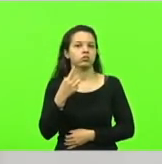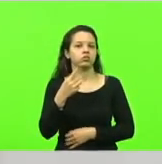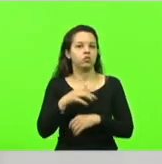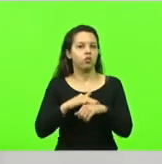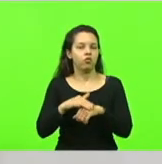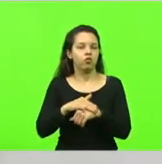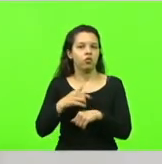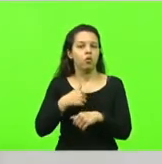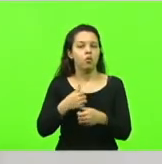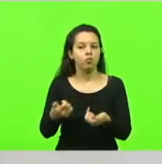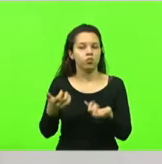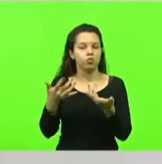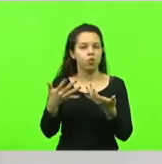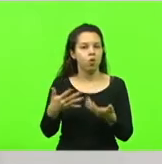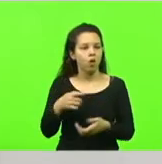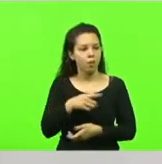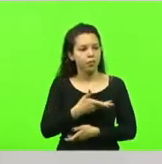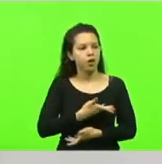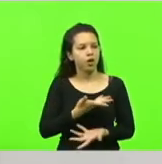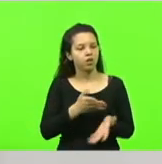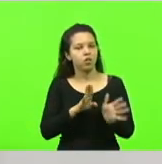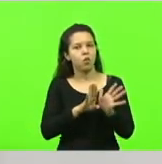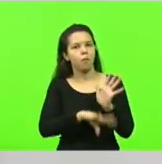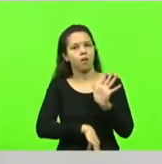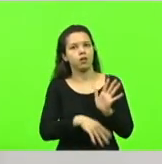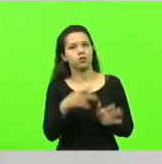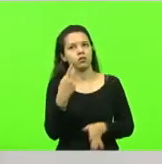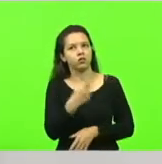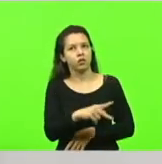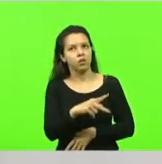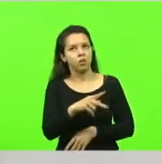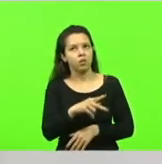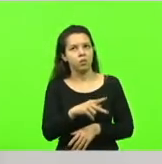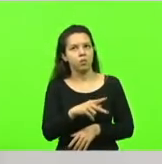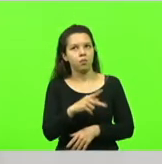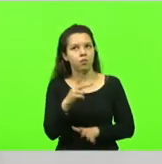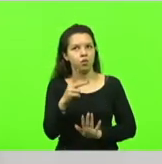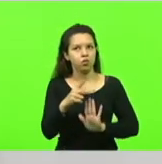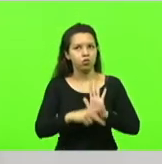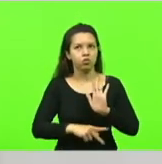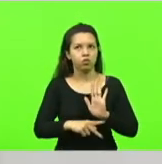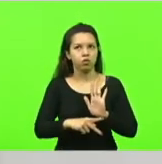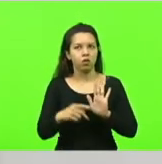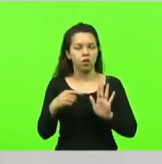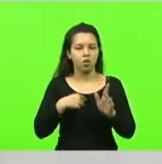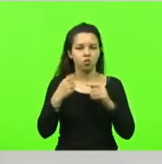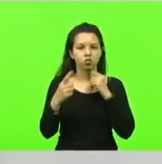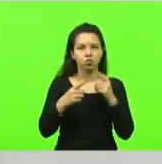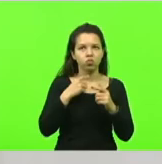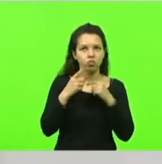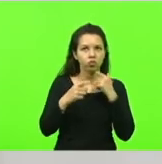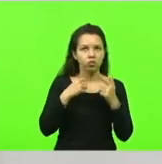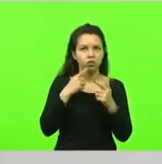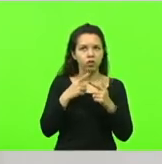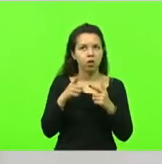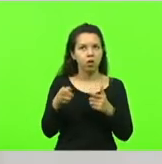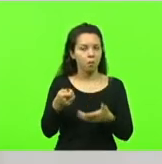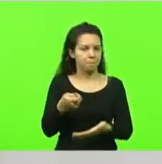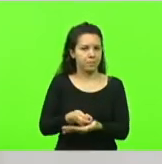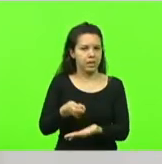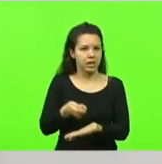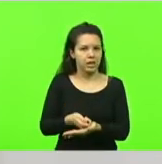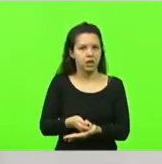o teu colega aí quer derrubar o teu projeto. E eu fiquei em dúvida, assim, ele obriga, eu falei, não, ele não